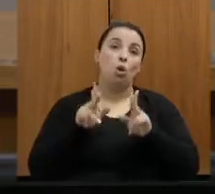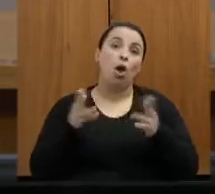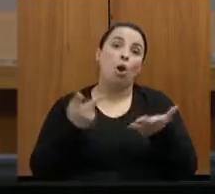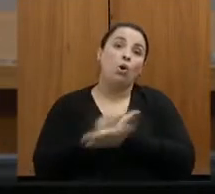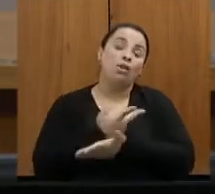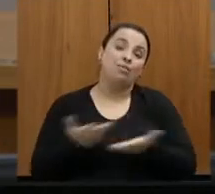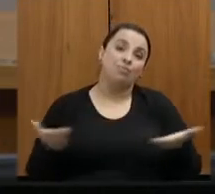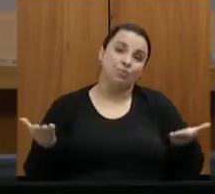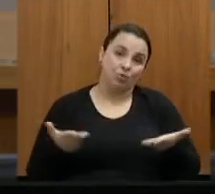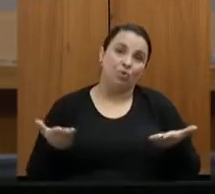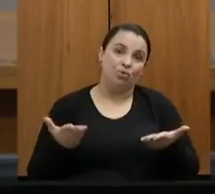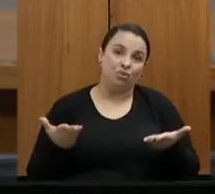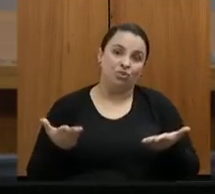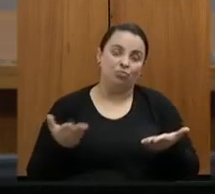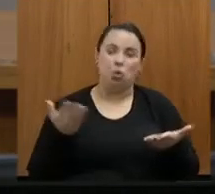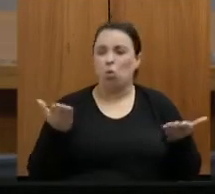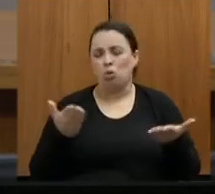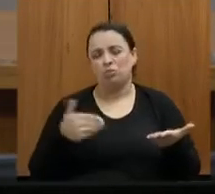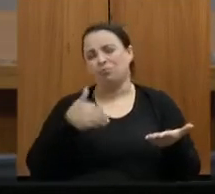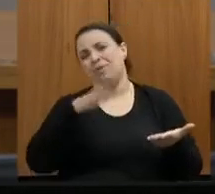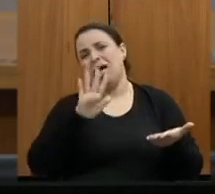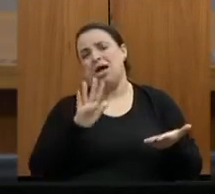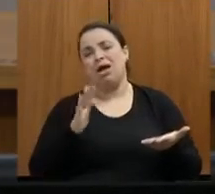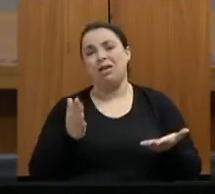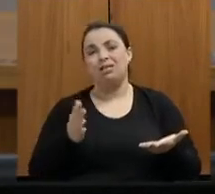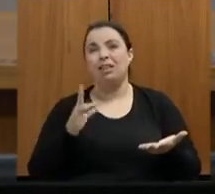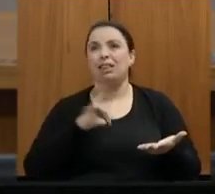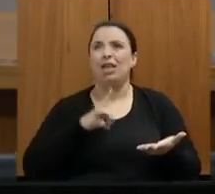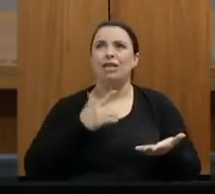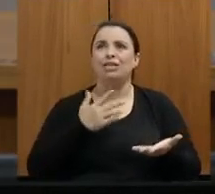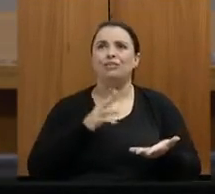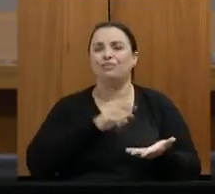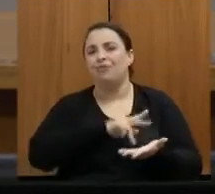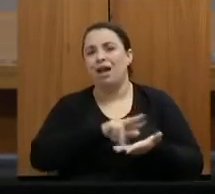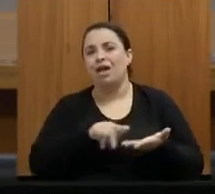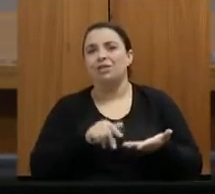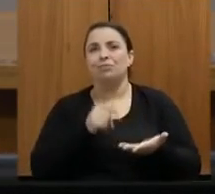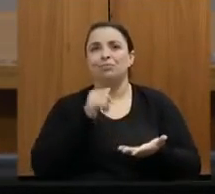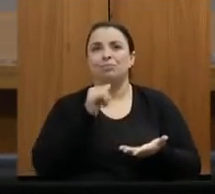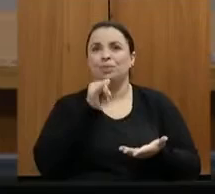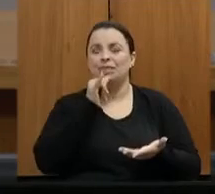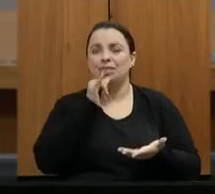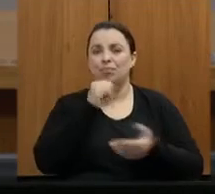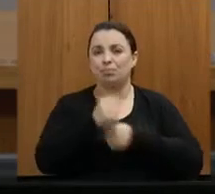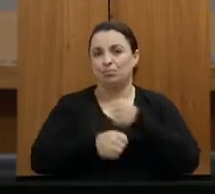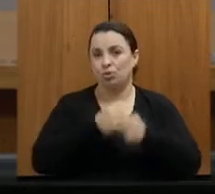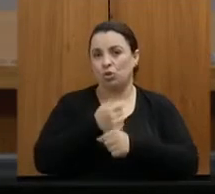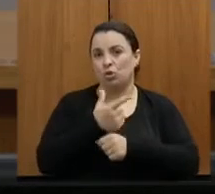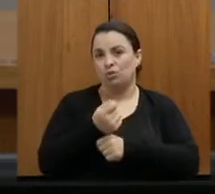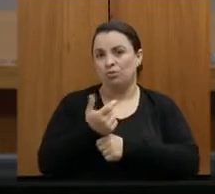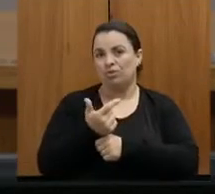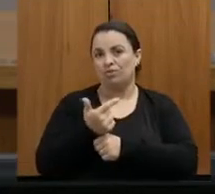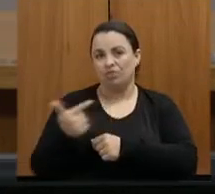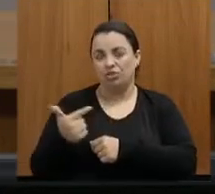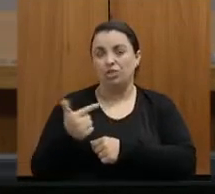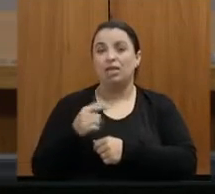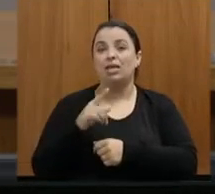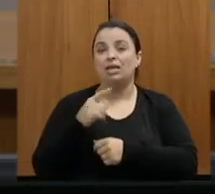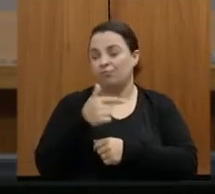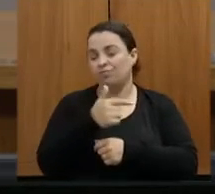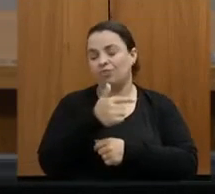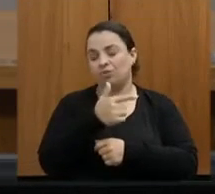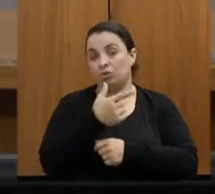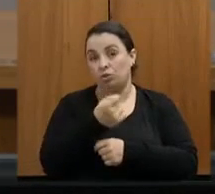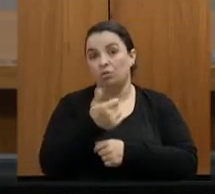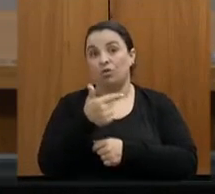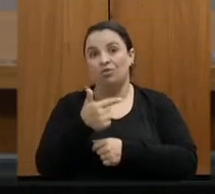temos já aí em desembolso para esse ano, para o próximo 2023, programados mais